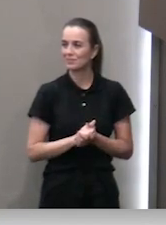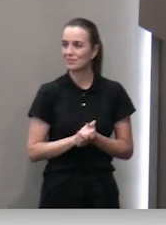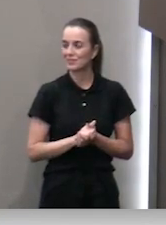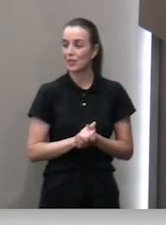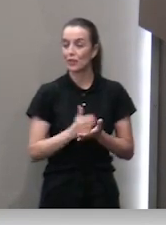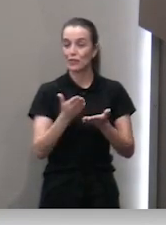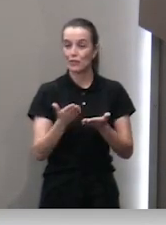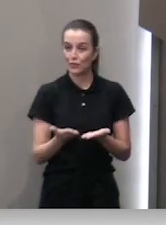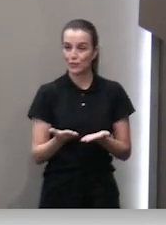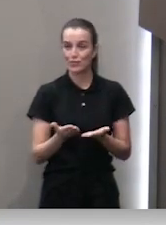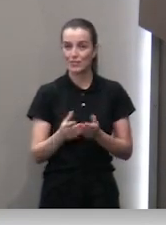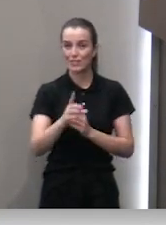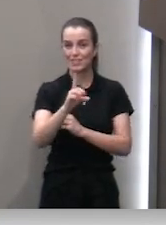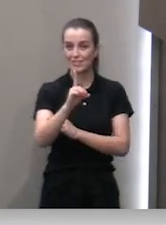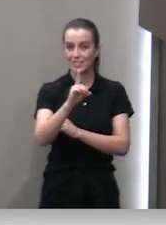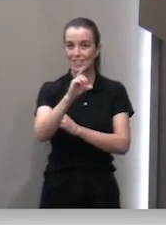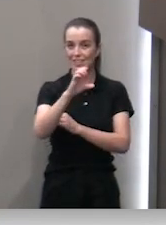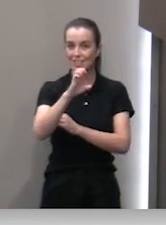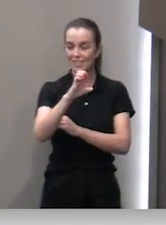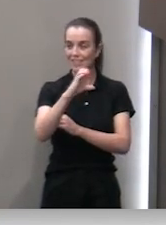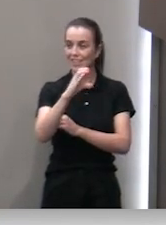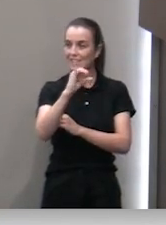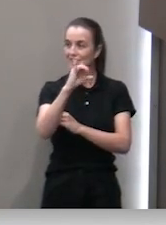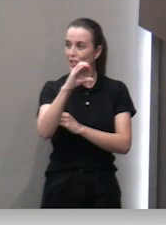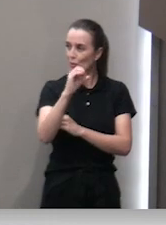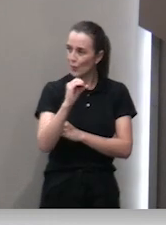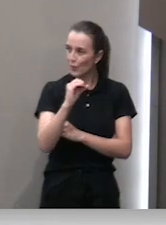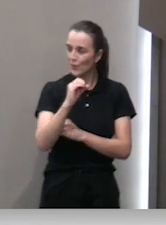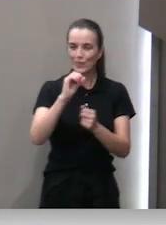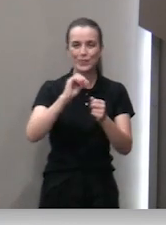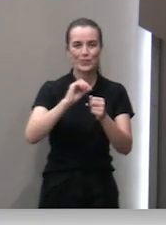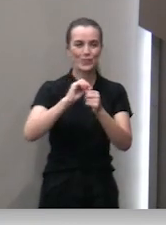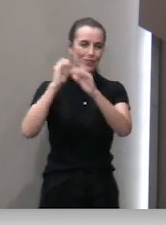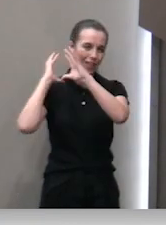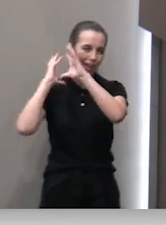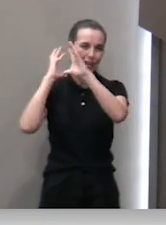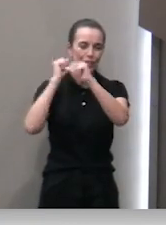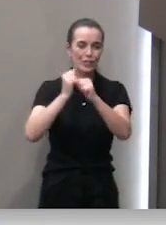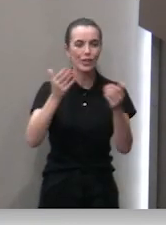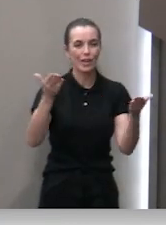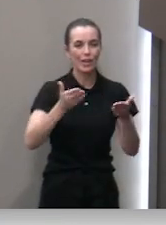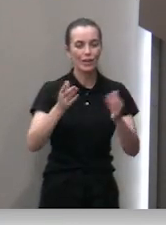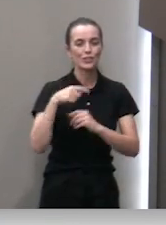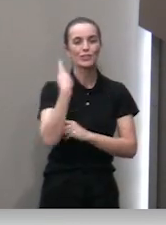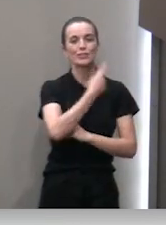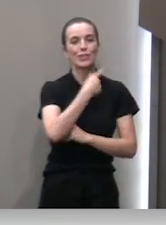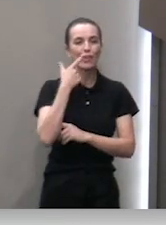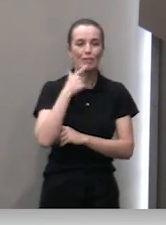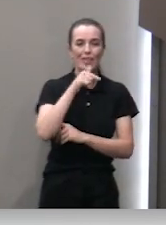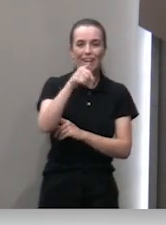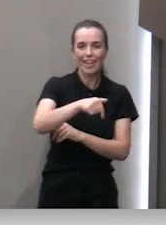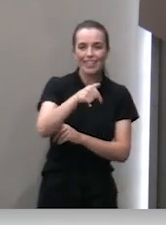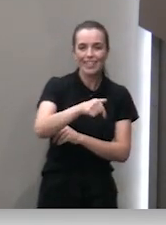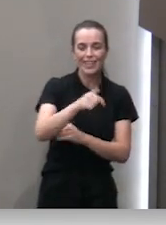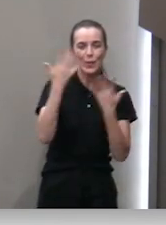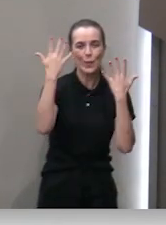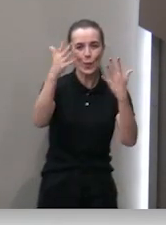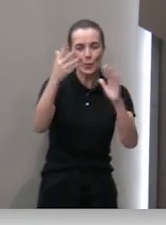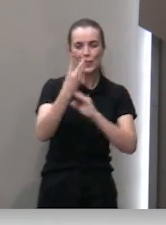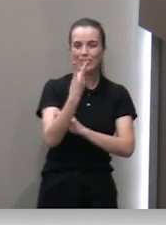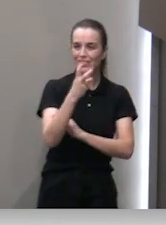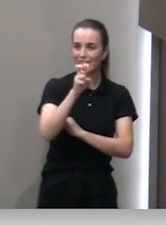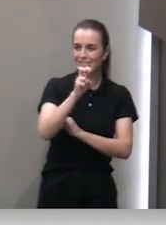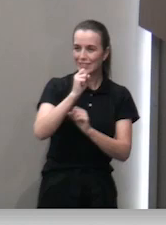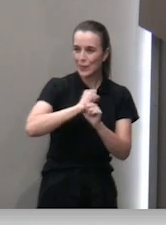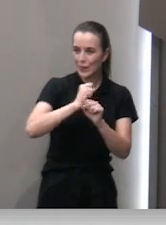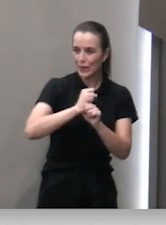Você, Décio, com os demais colegas, fez com que essa história, hoje, nós estivéssemos aqui comemorando os nossos 35 anos. Você